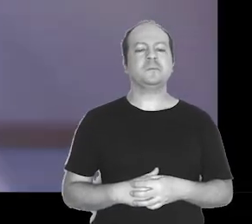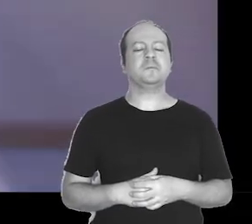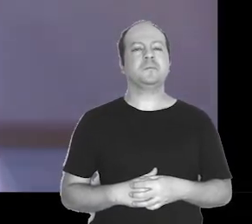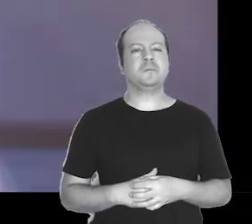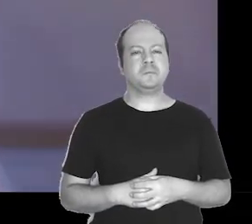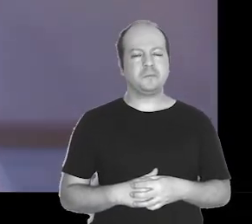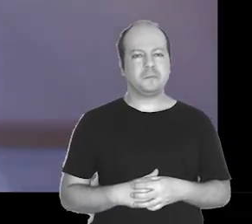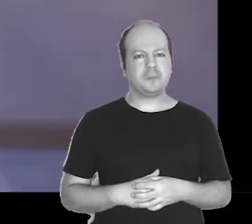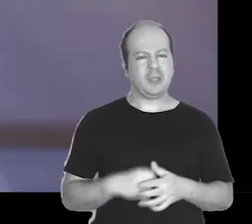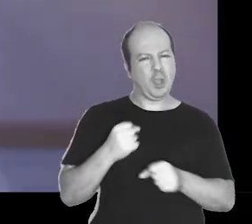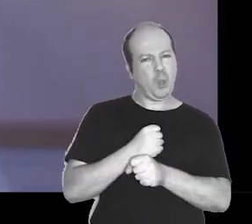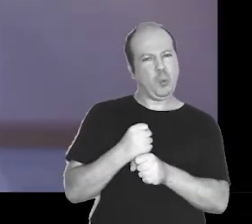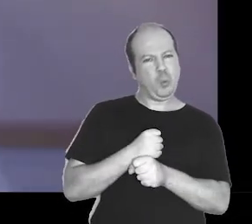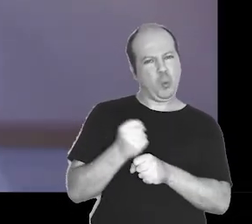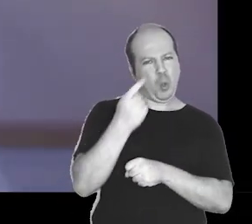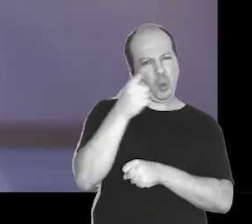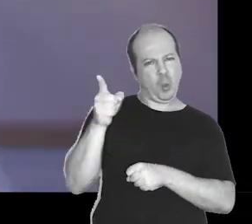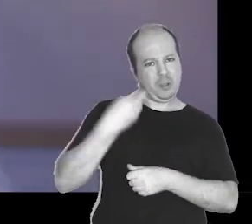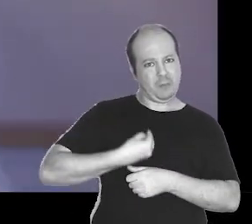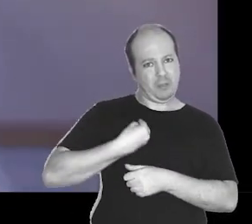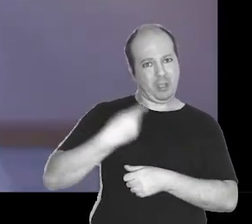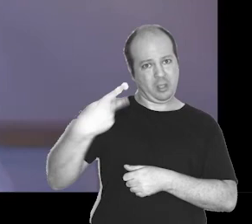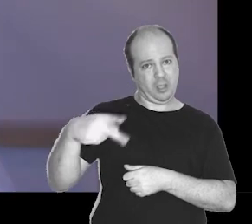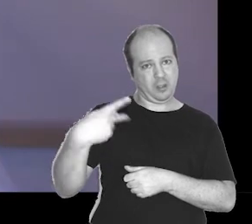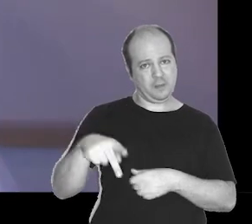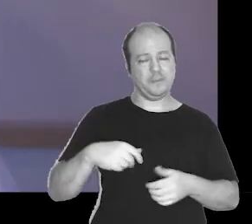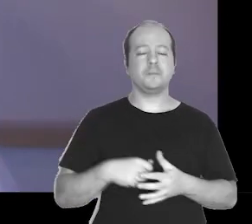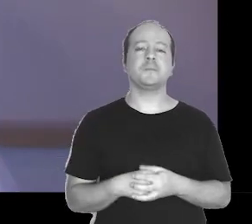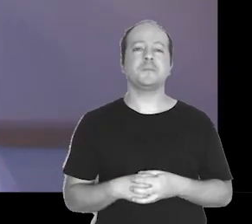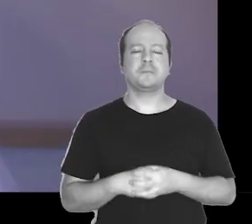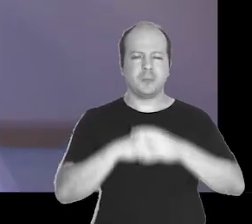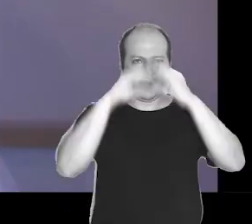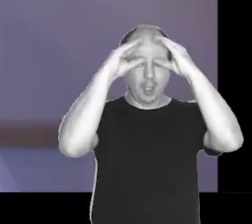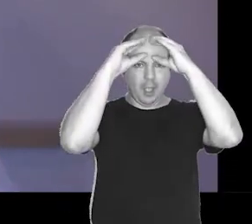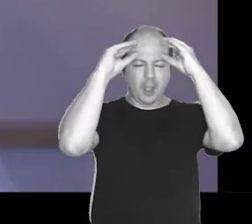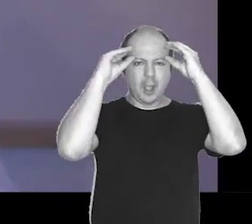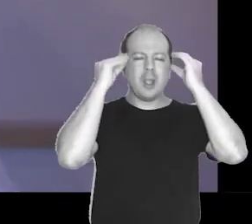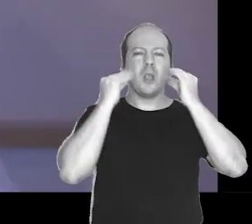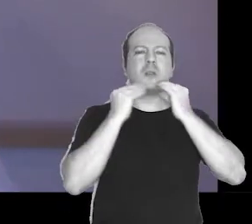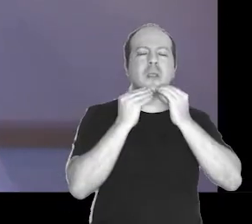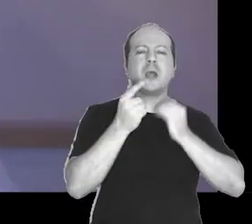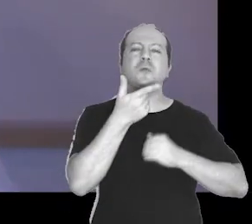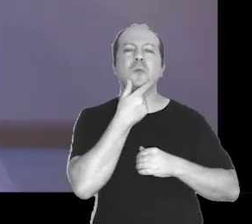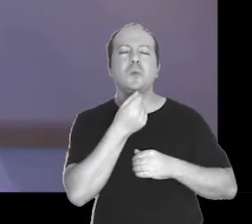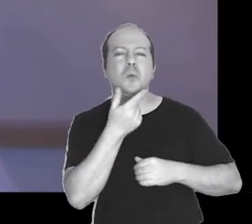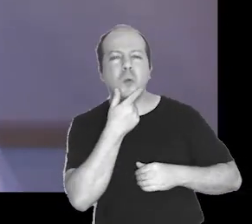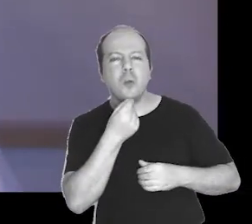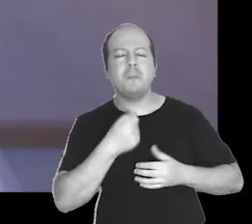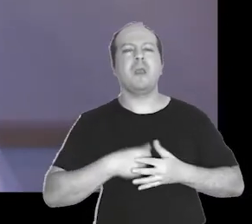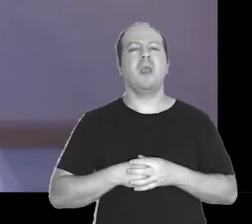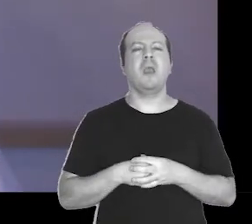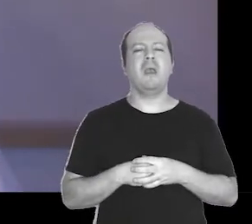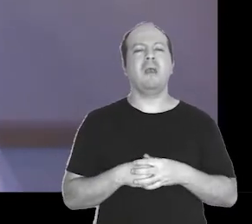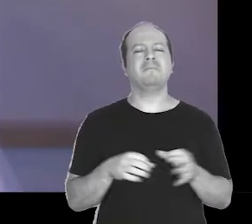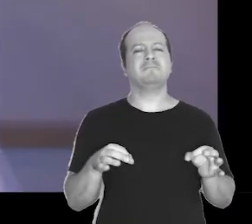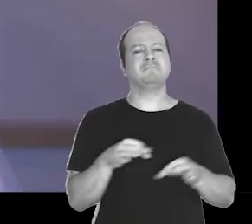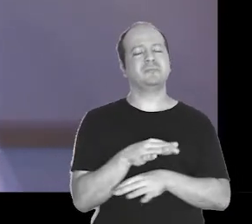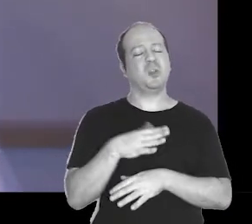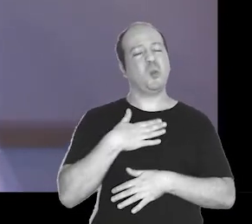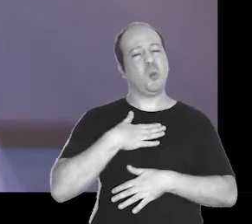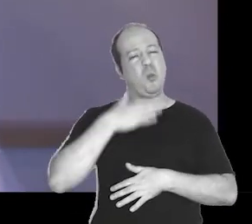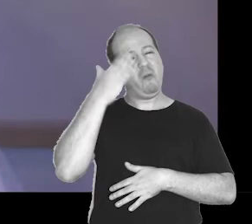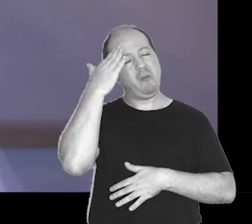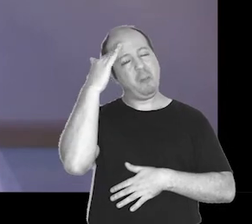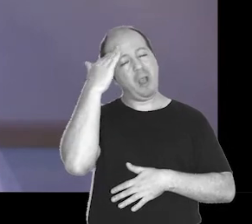Seus últimos anos de vida, meu caro Leonardo, foram os de um homem sábio, e conformado em se confiar